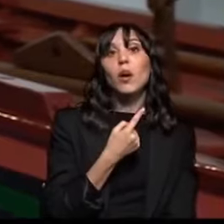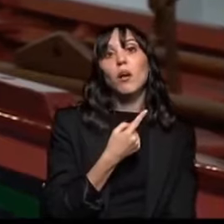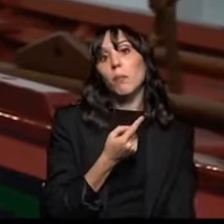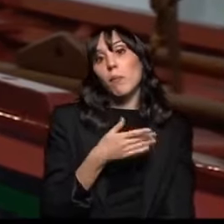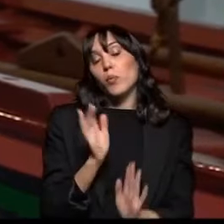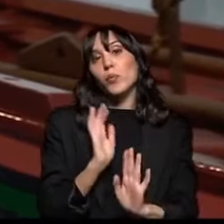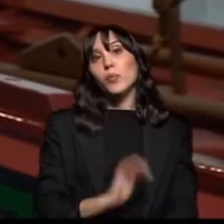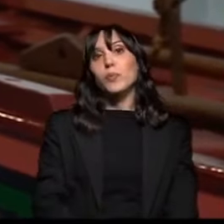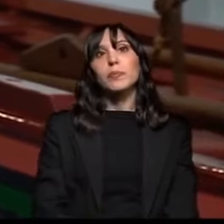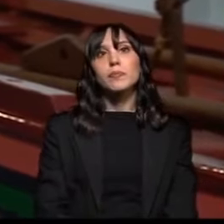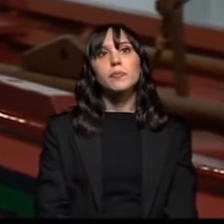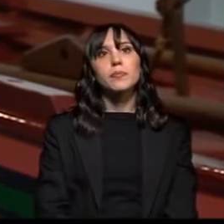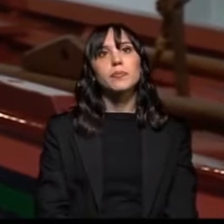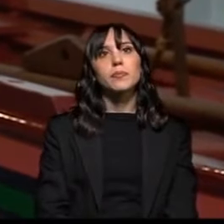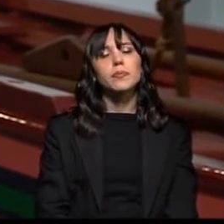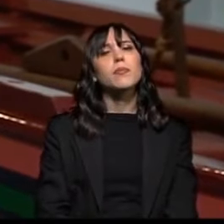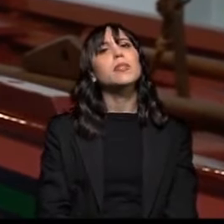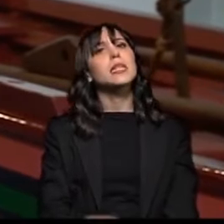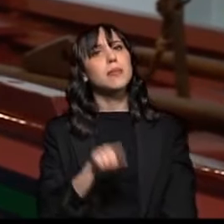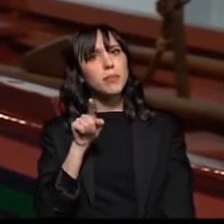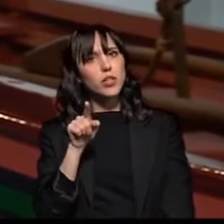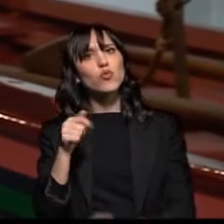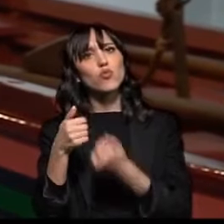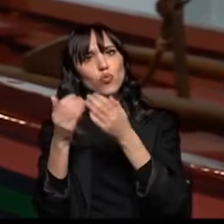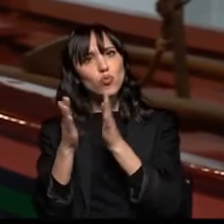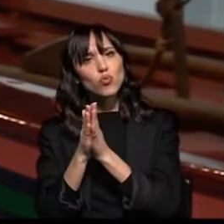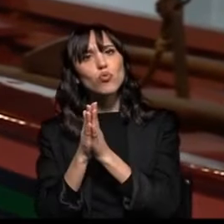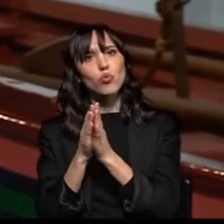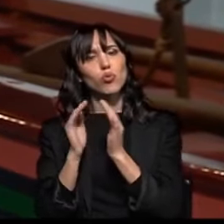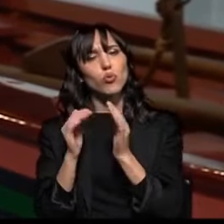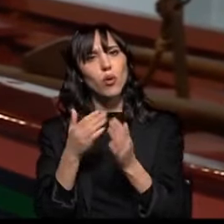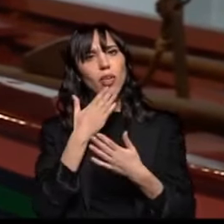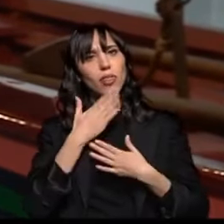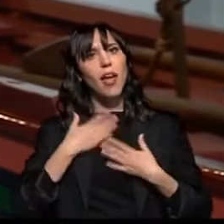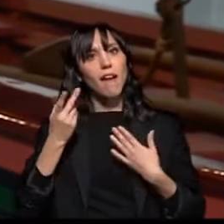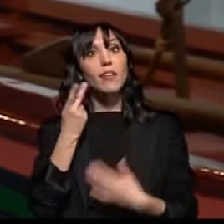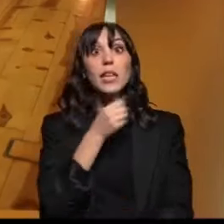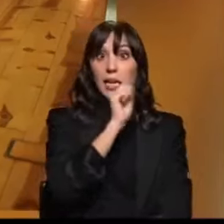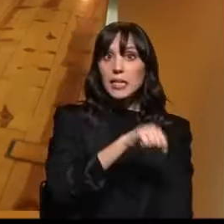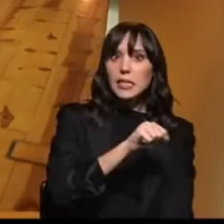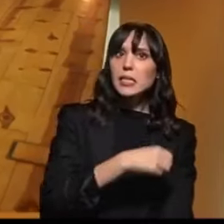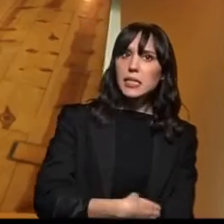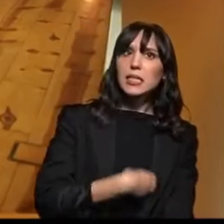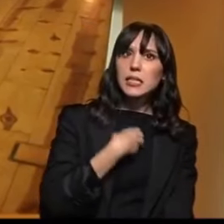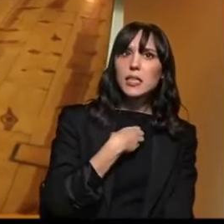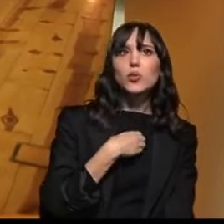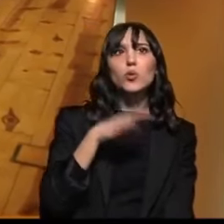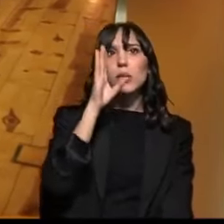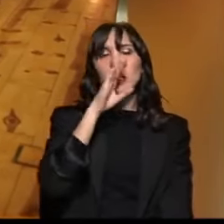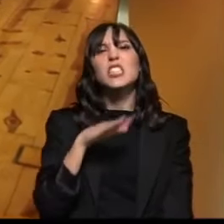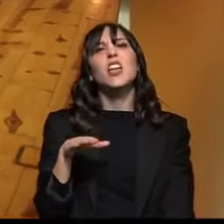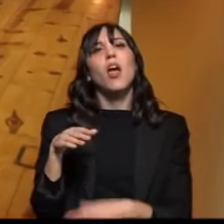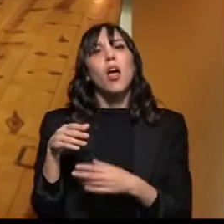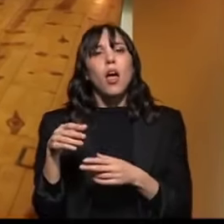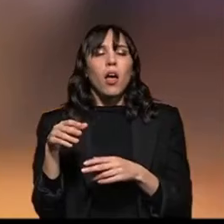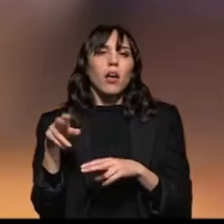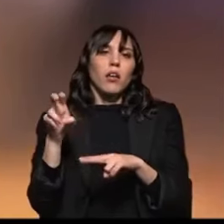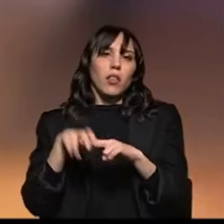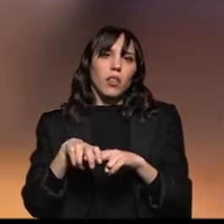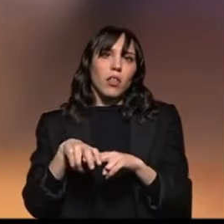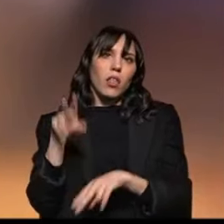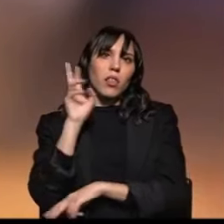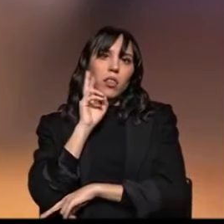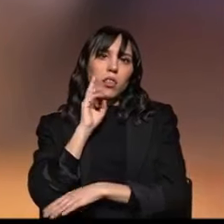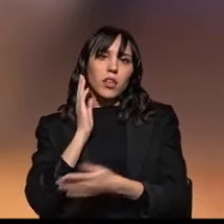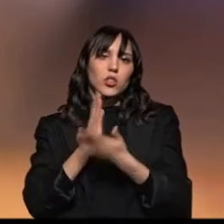prontos. Mas essa atividade toda também lhe dá vida, não sente isso? Sim, sinto. Porque se desse parada no sofá, ali, sem fazer... Não, nunca